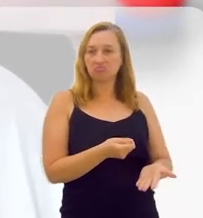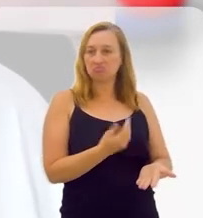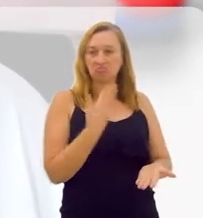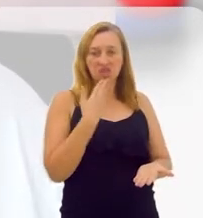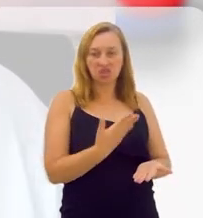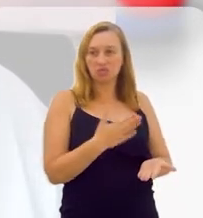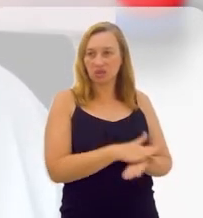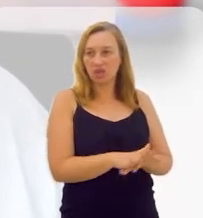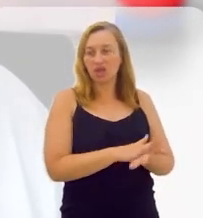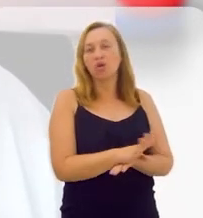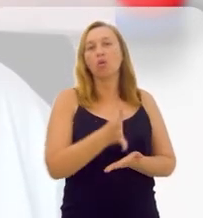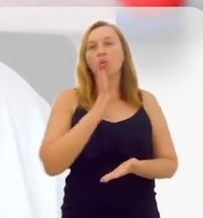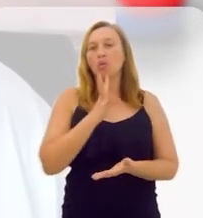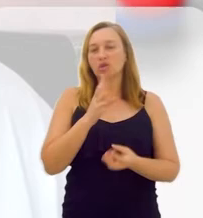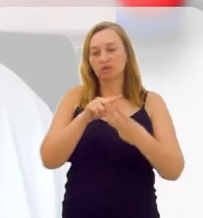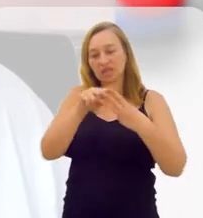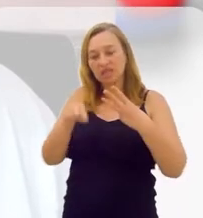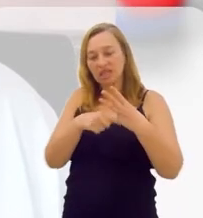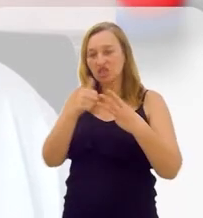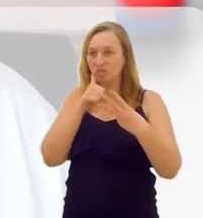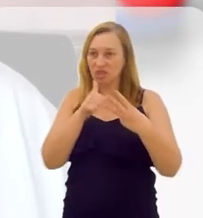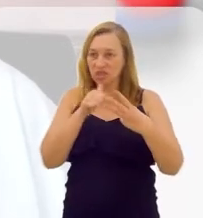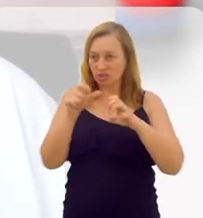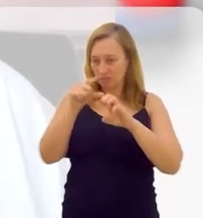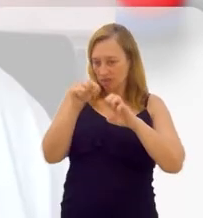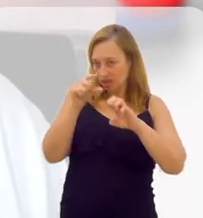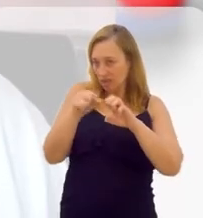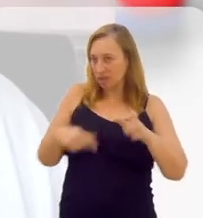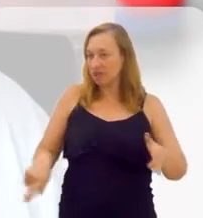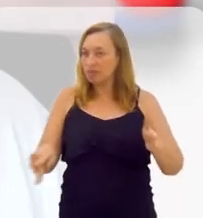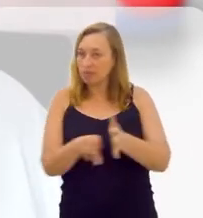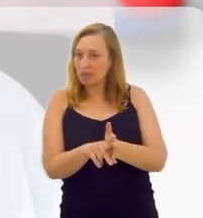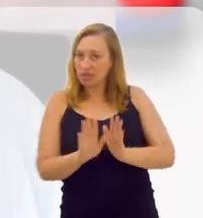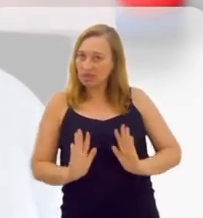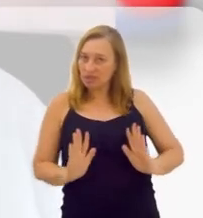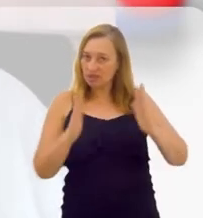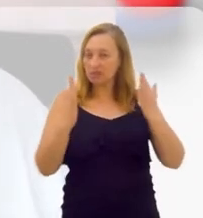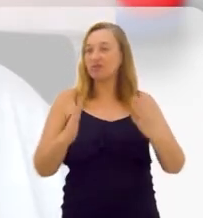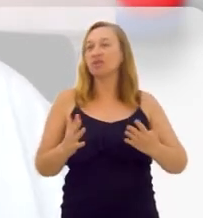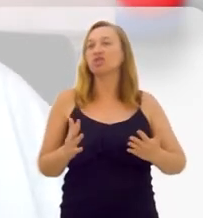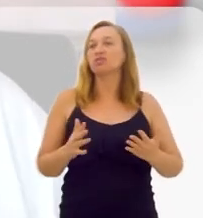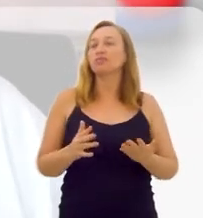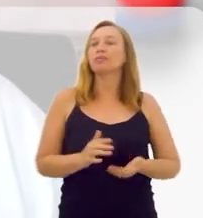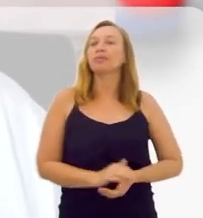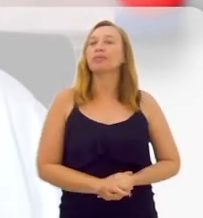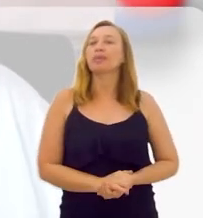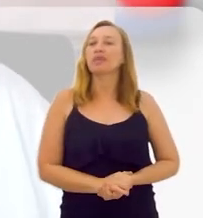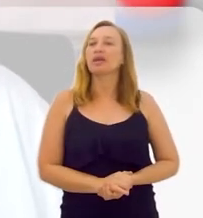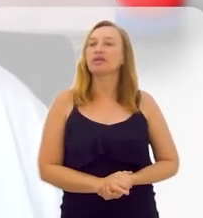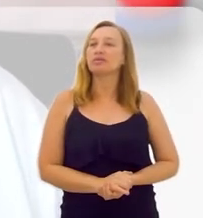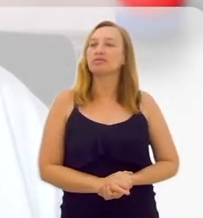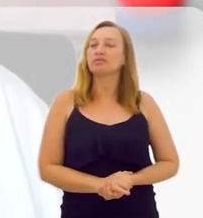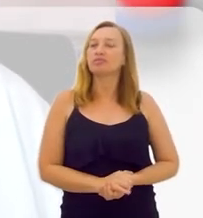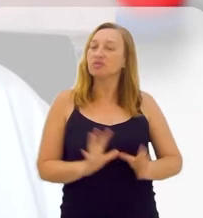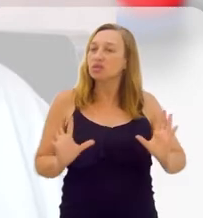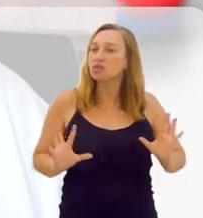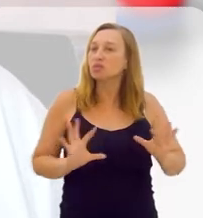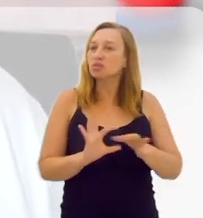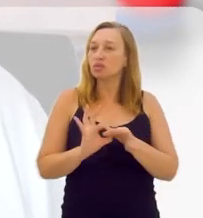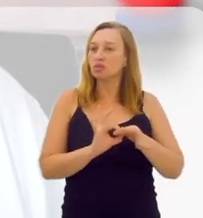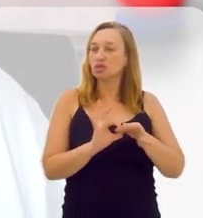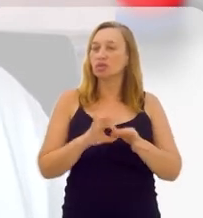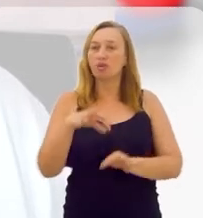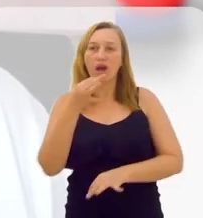nós conhecemos três meninas, três empreendedoras que faziam parte desse evento, e elas